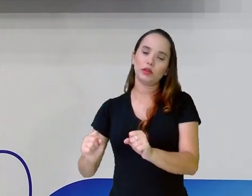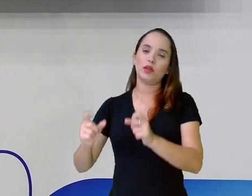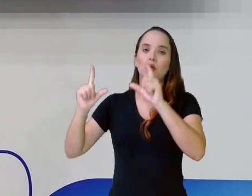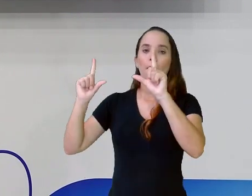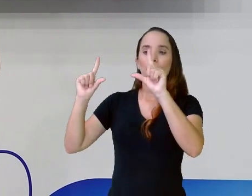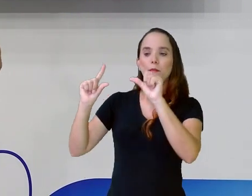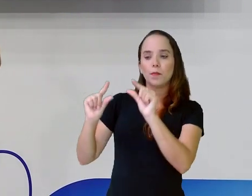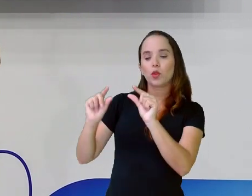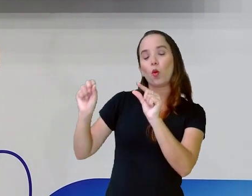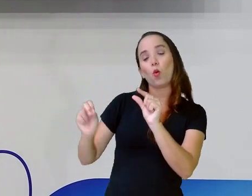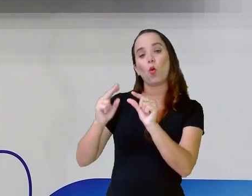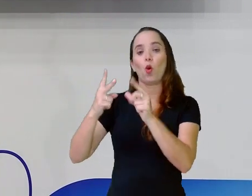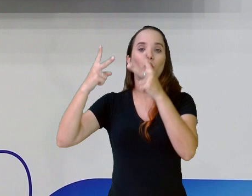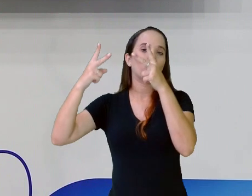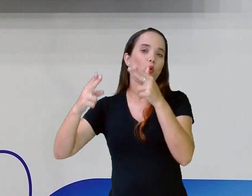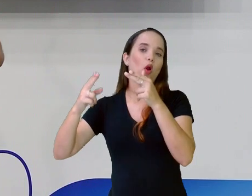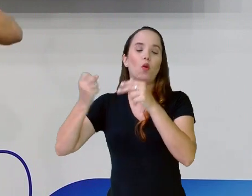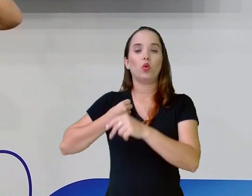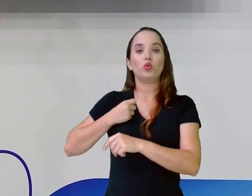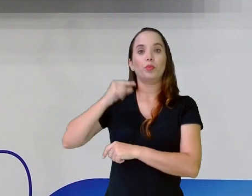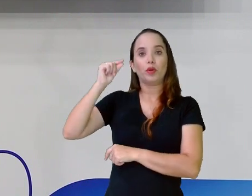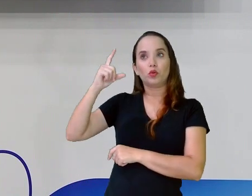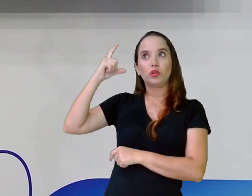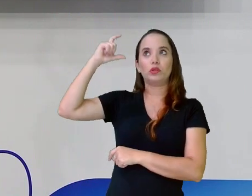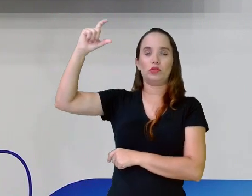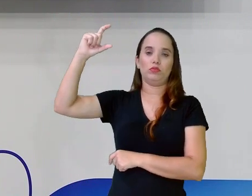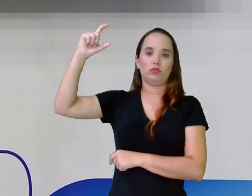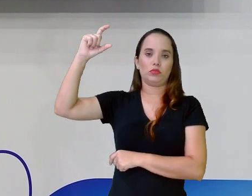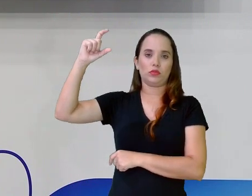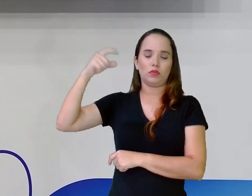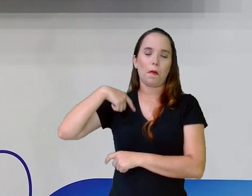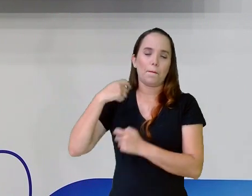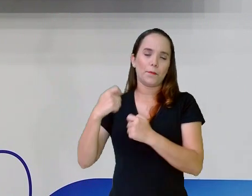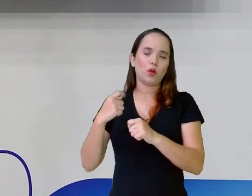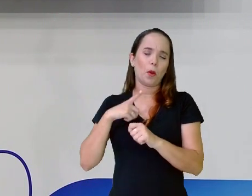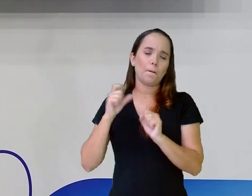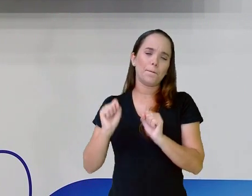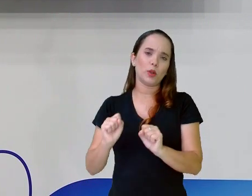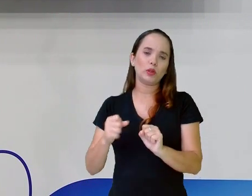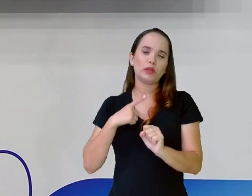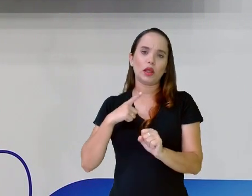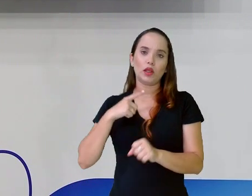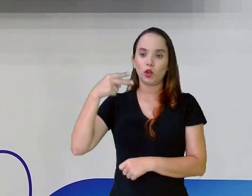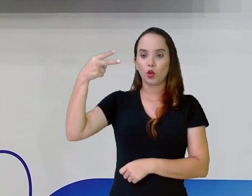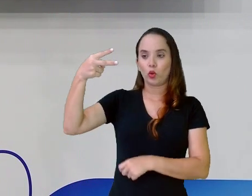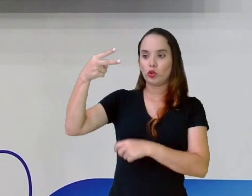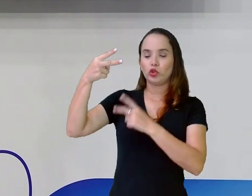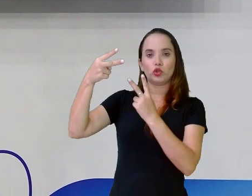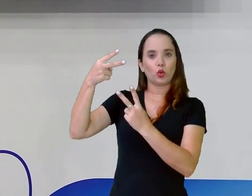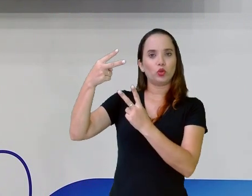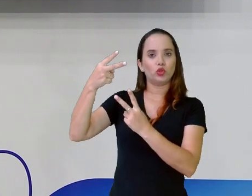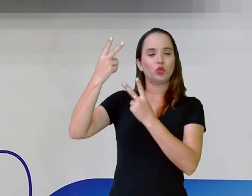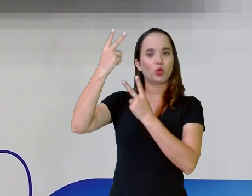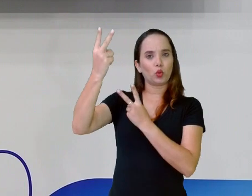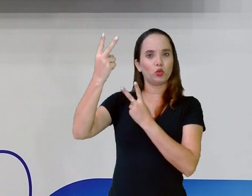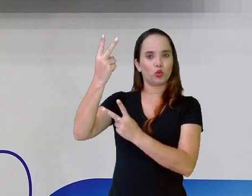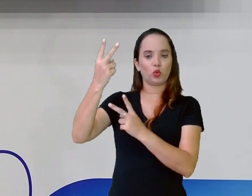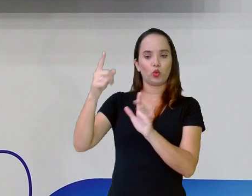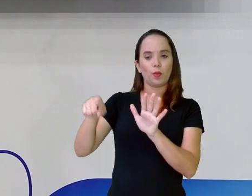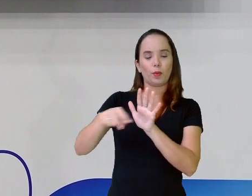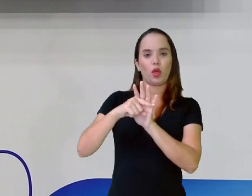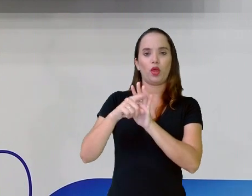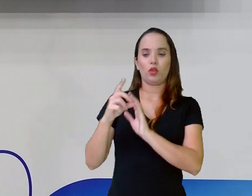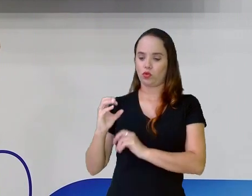posso simplesmente ter 2 lápis e tirei 2, 0. É um resultado possível na